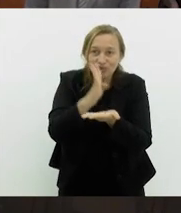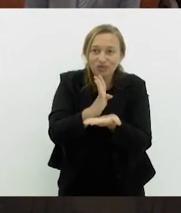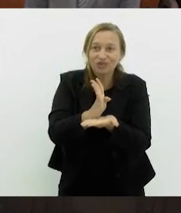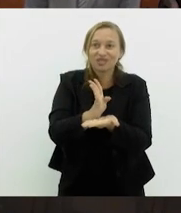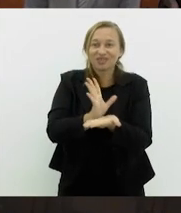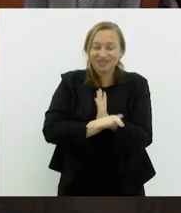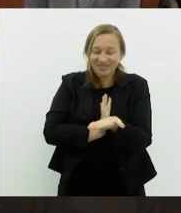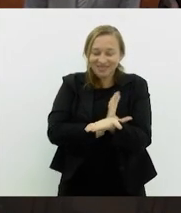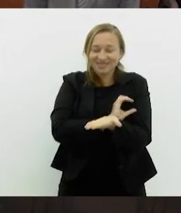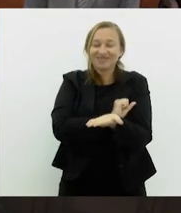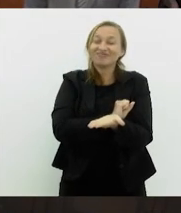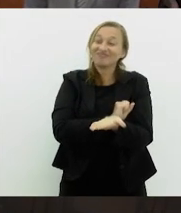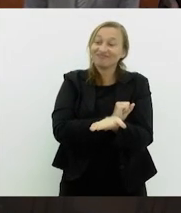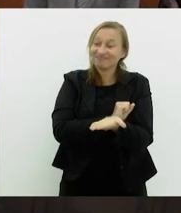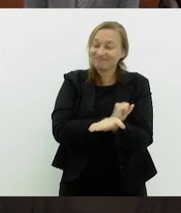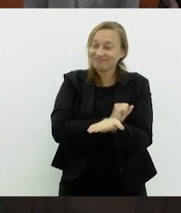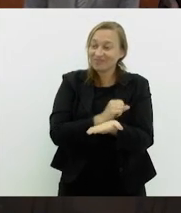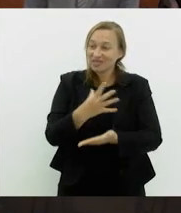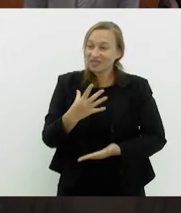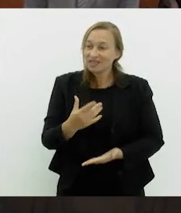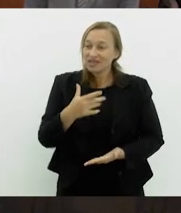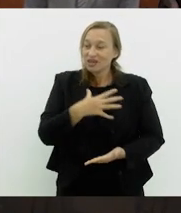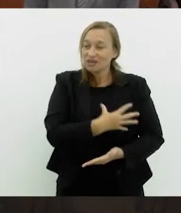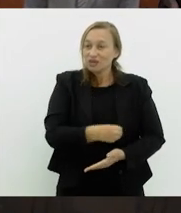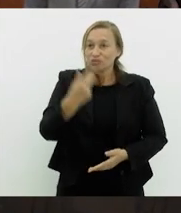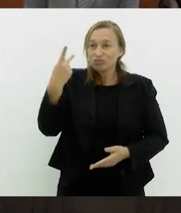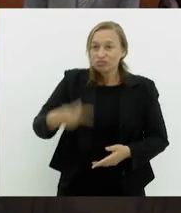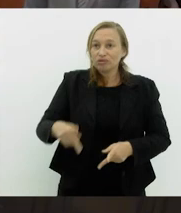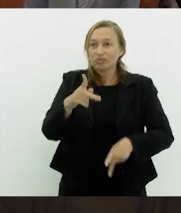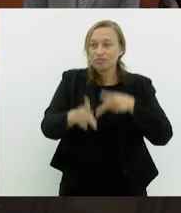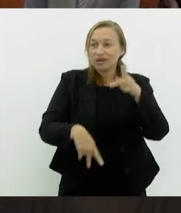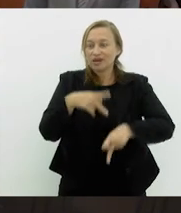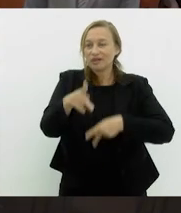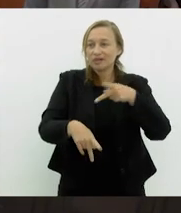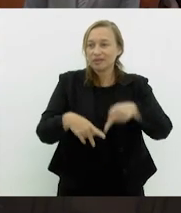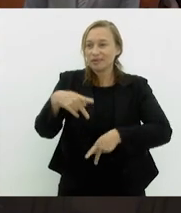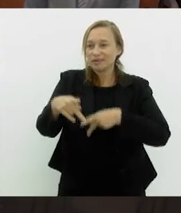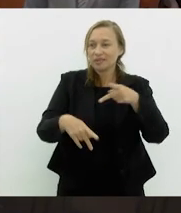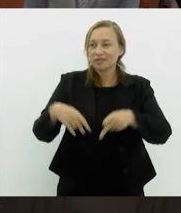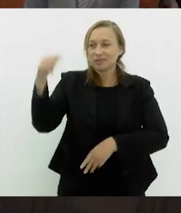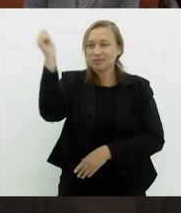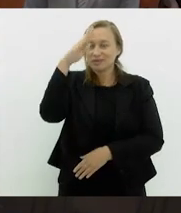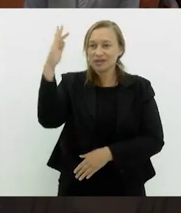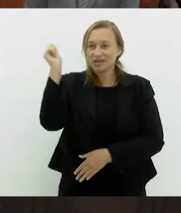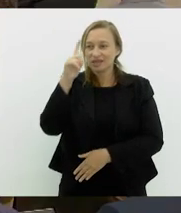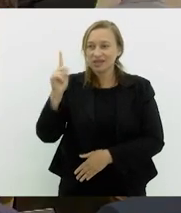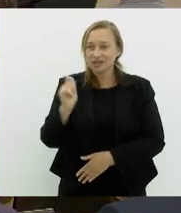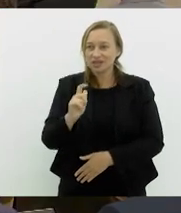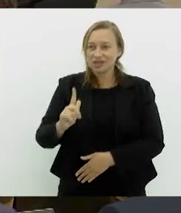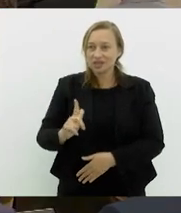amada. Dos filhos desse sol, és mãe gentil, pátria amada, Brasil.